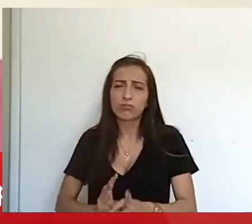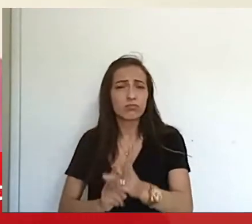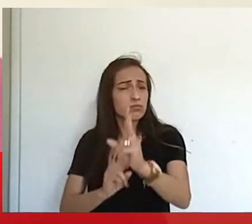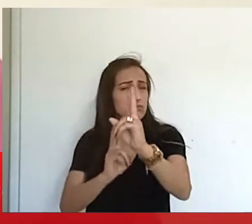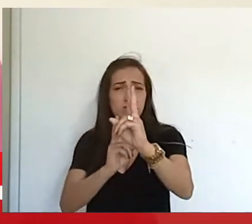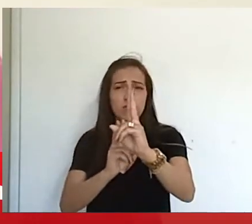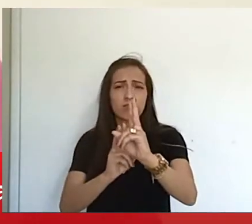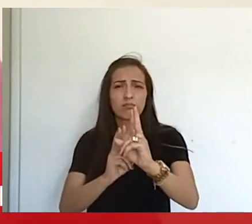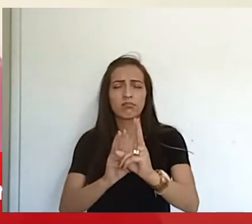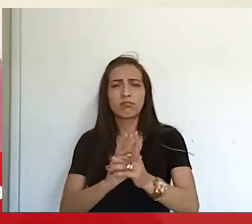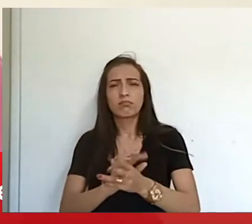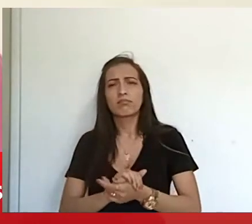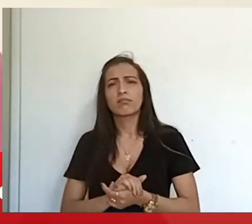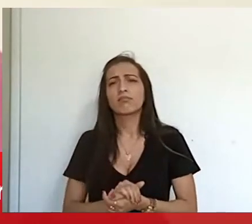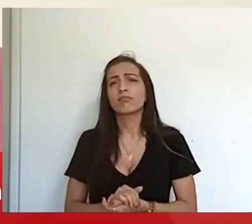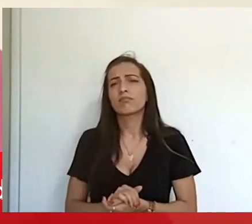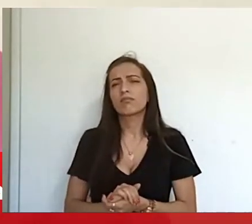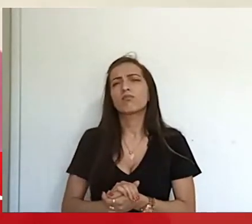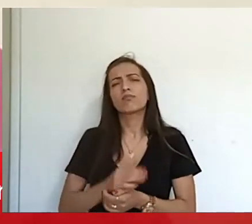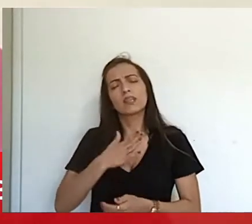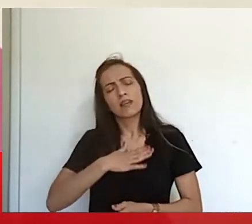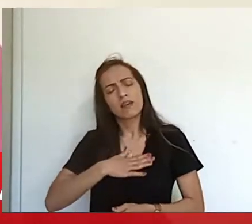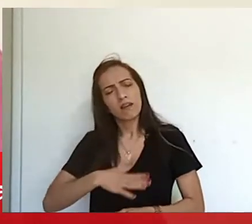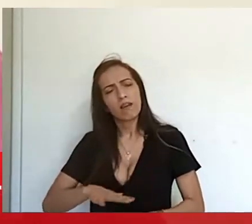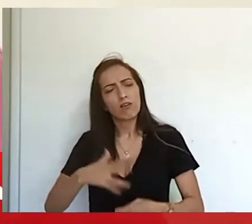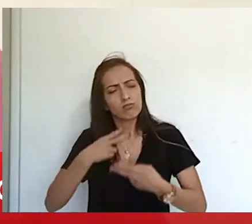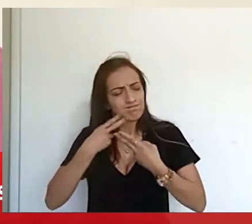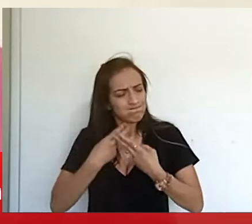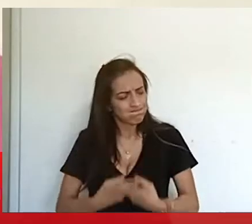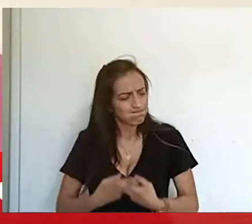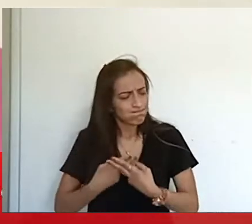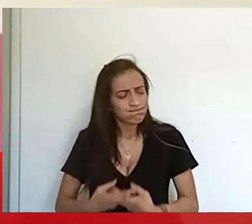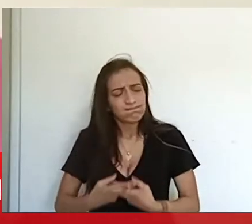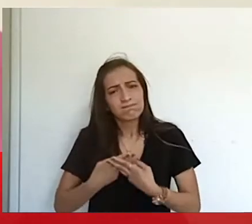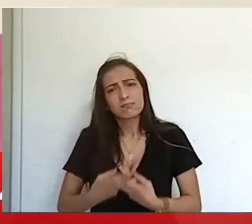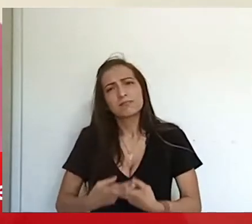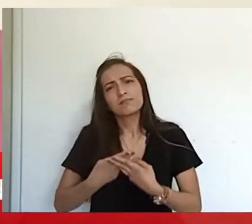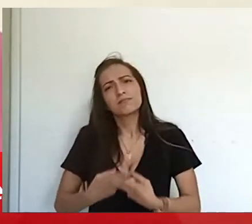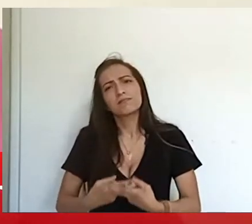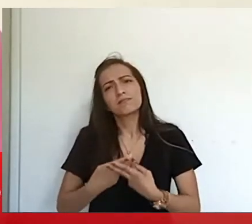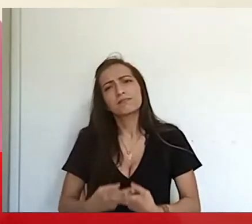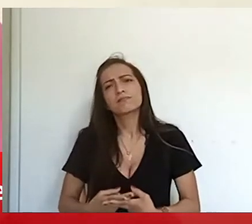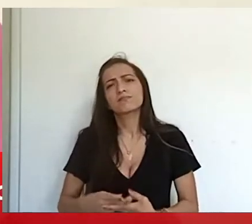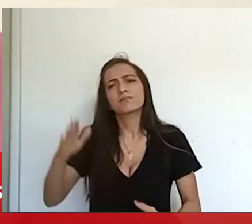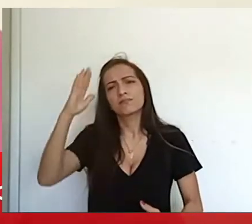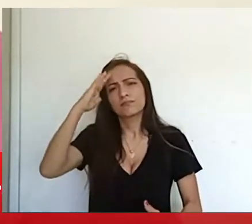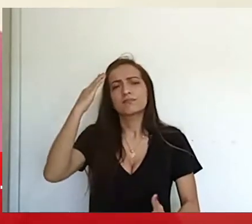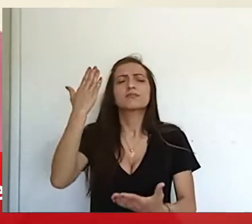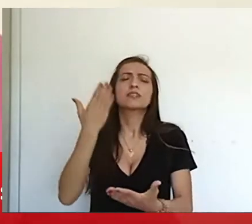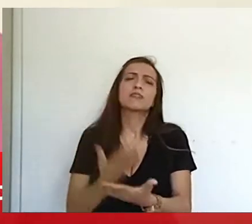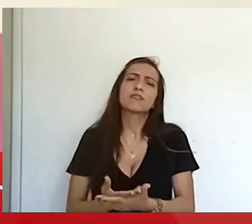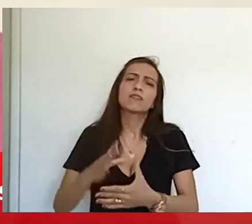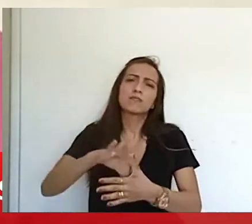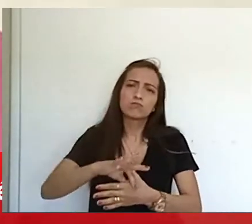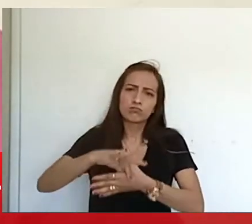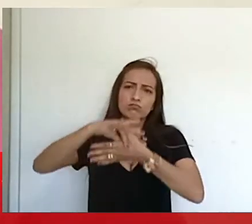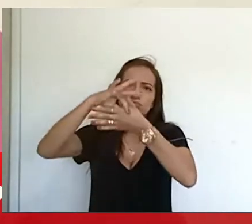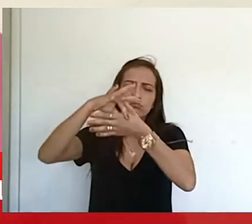grande. Então tenham paciência e confiem nas lideranças, na diretoria. Eu sei que muita gente está